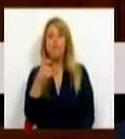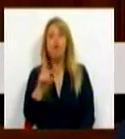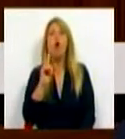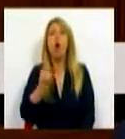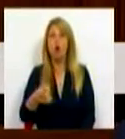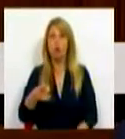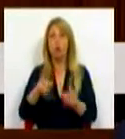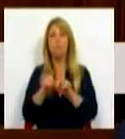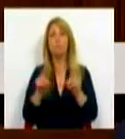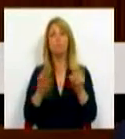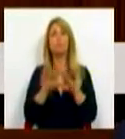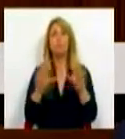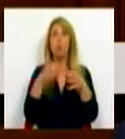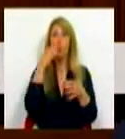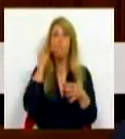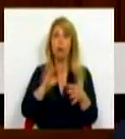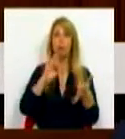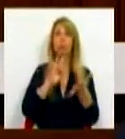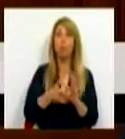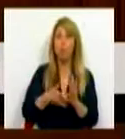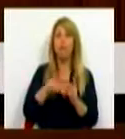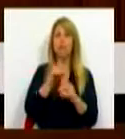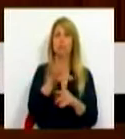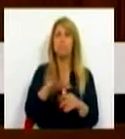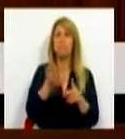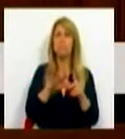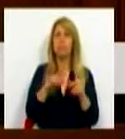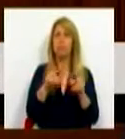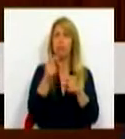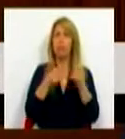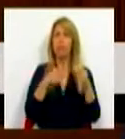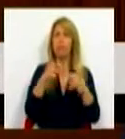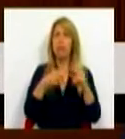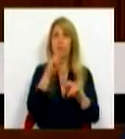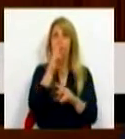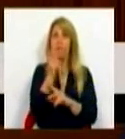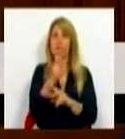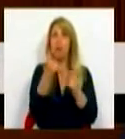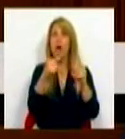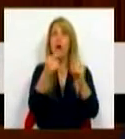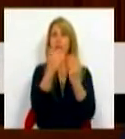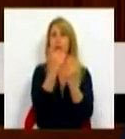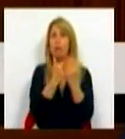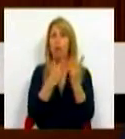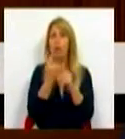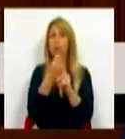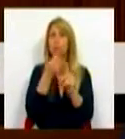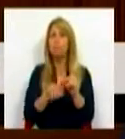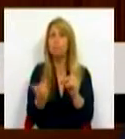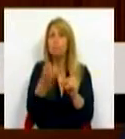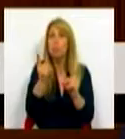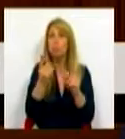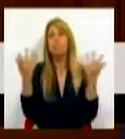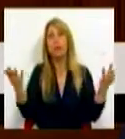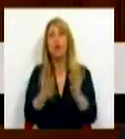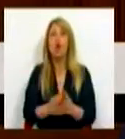do Brasil uma situação económica e financeira frágil e indícios de irregularidades. E, em consequência, nomeou uma nova